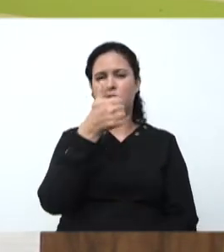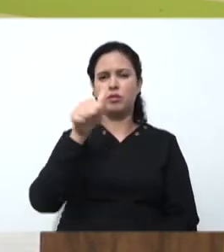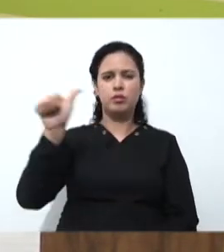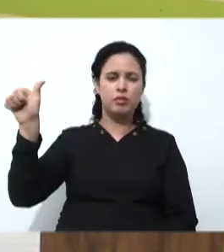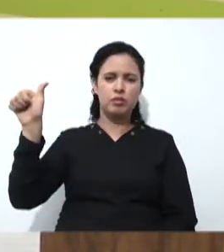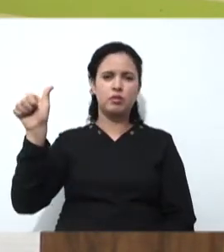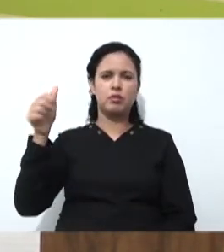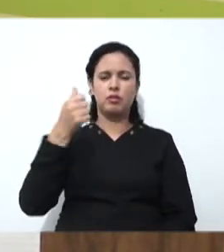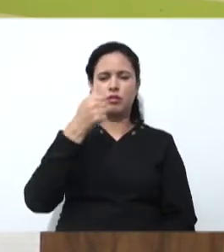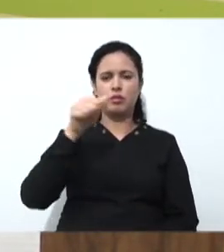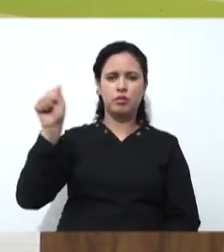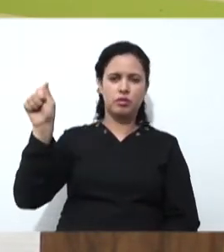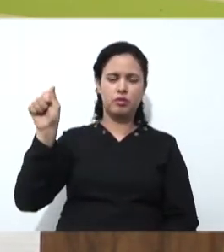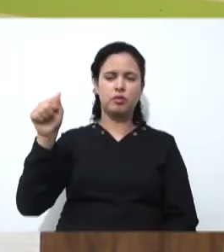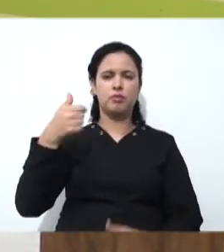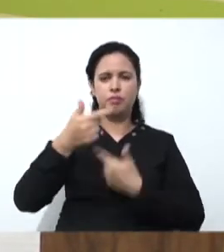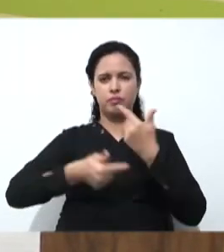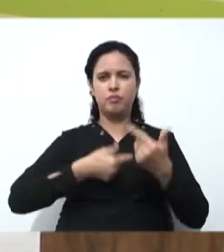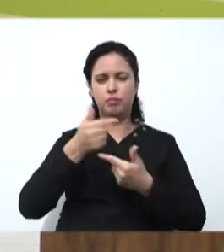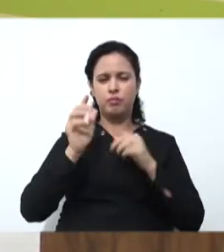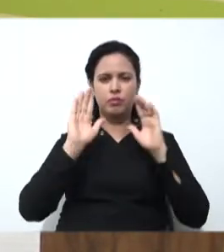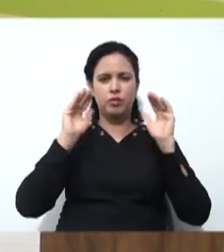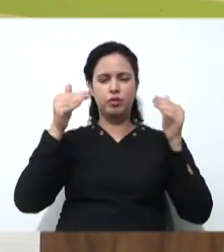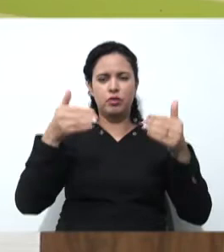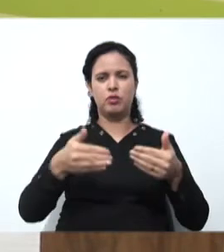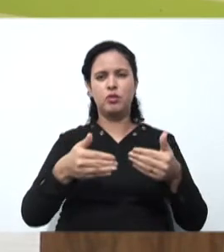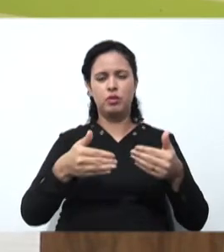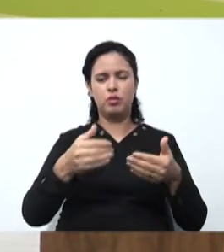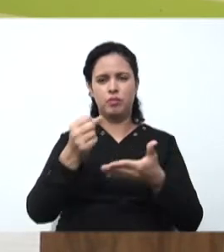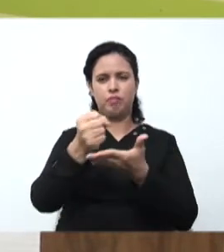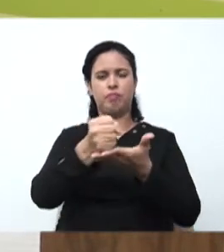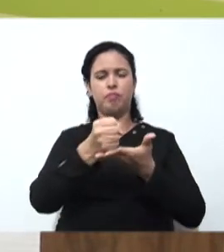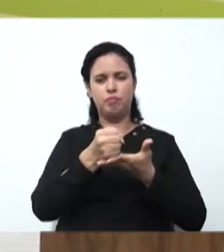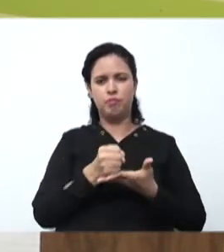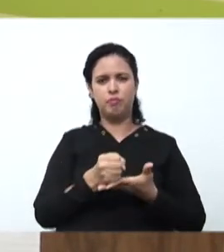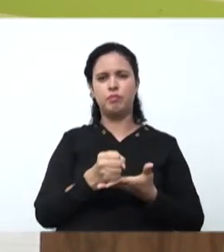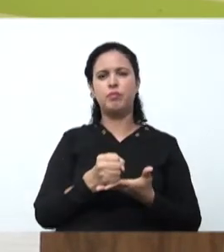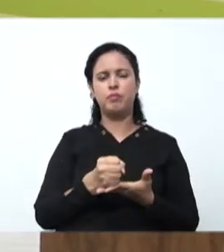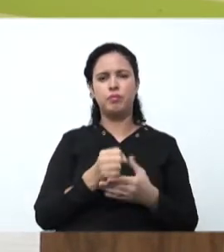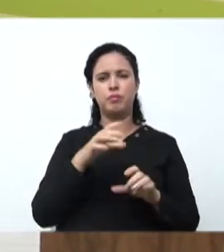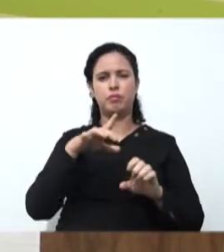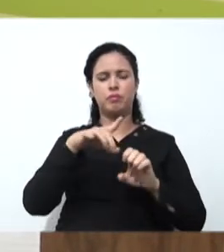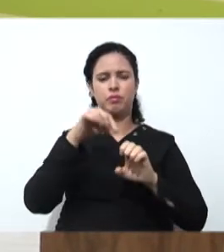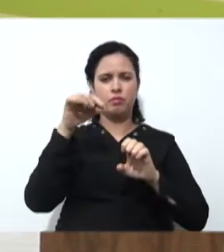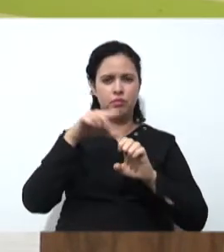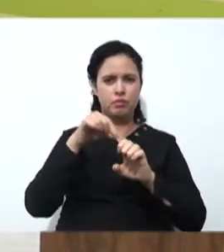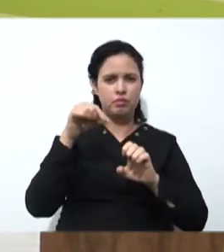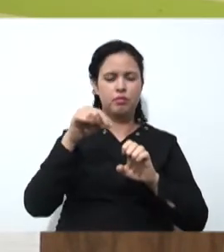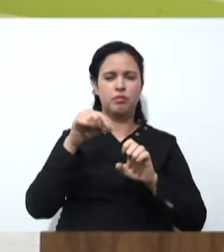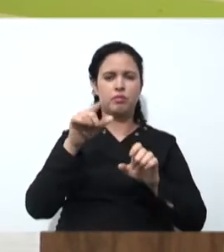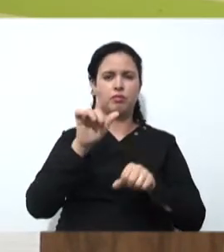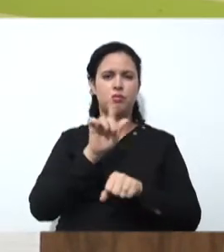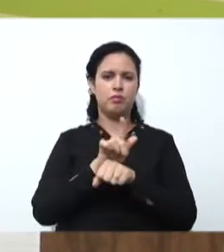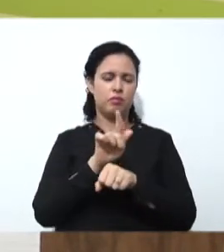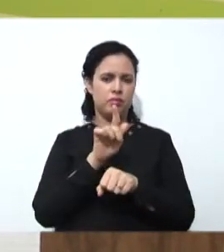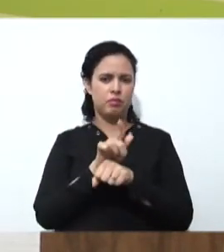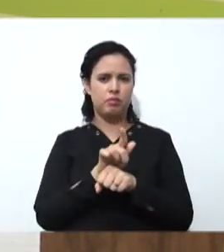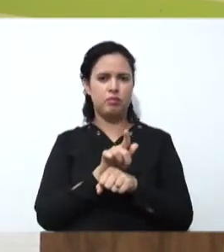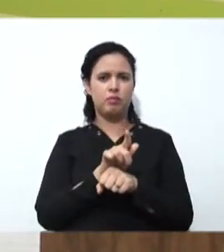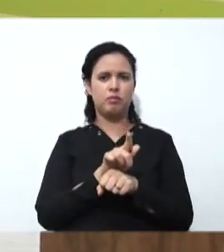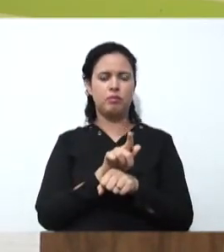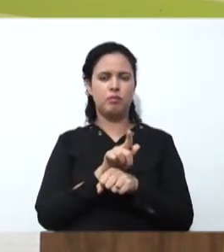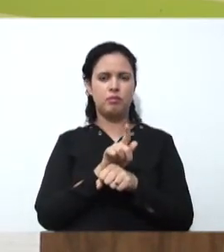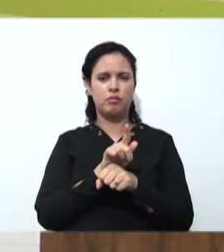nessa perspectiva de trazer cada vez mais o empreendedorismo, a gestão, tanto para